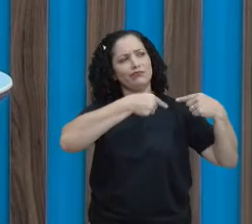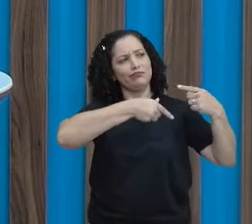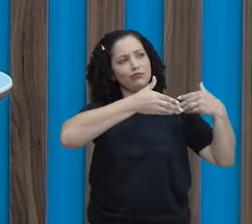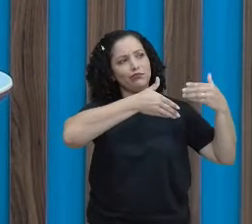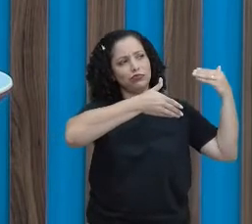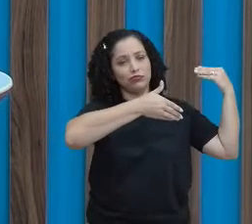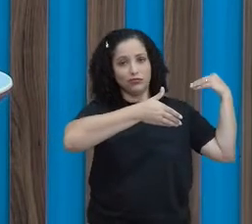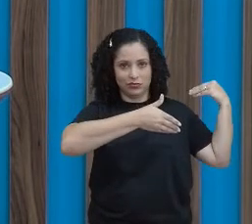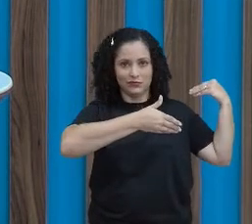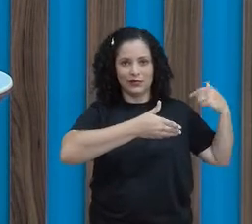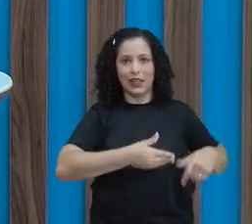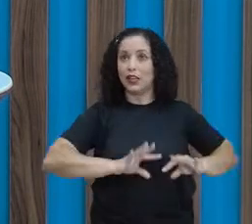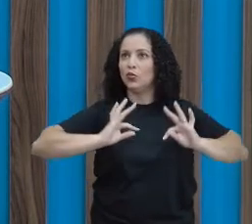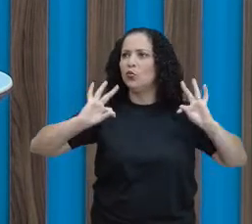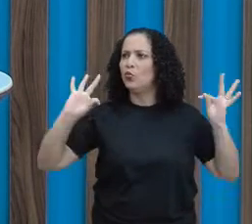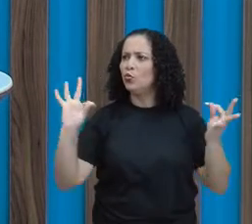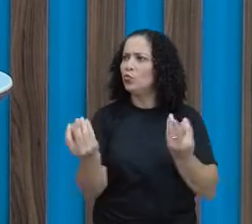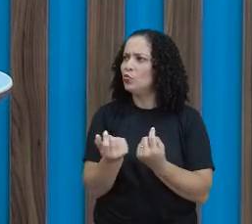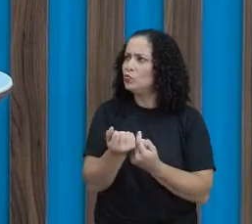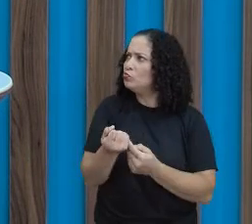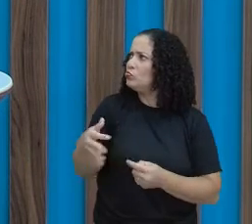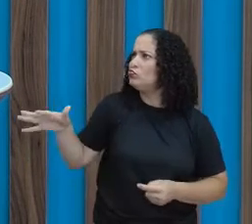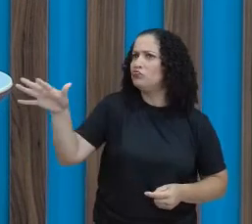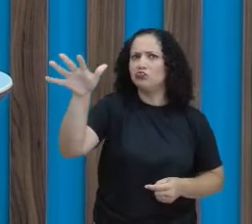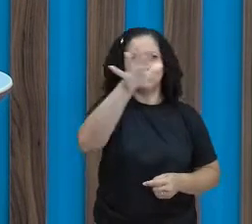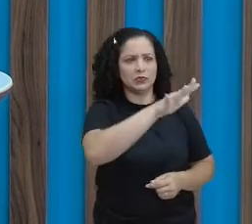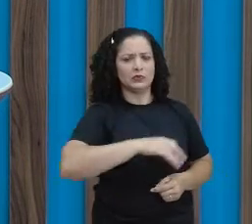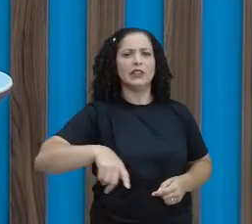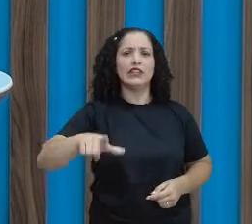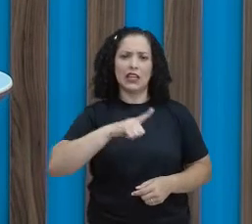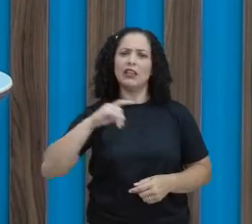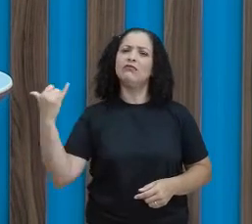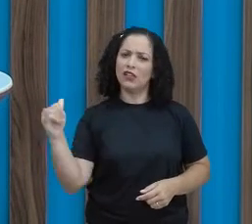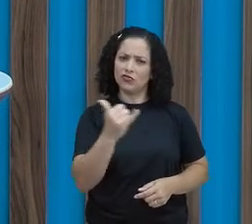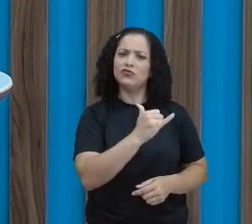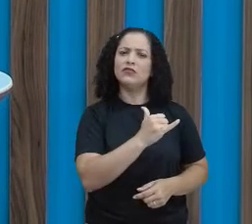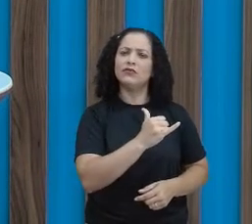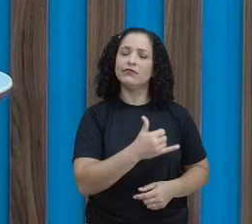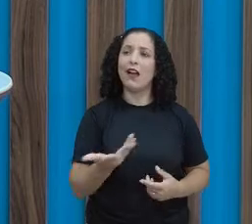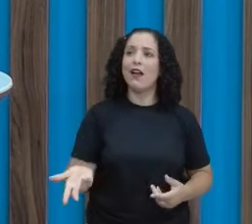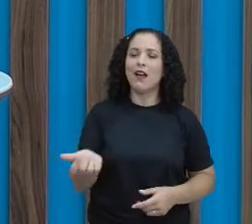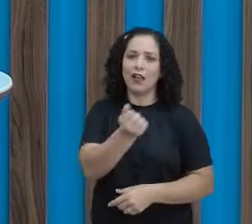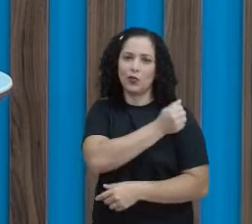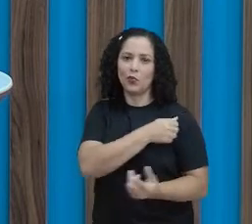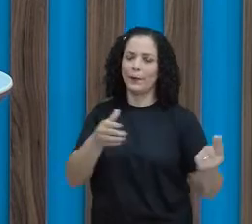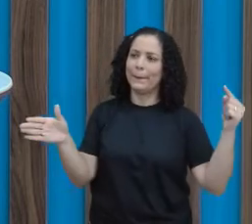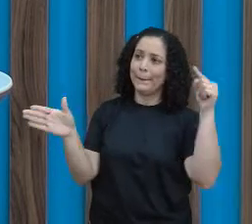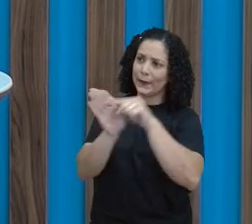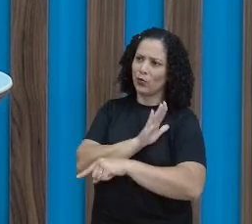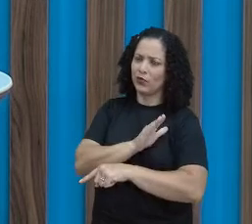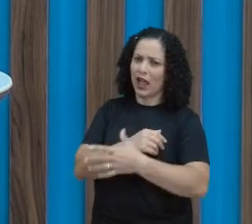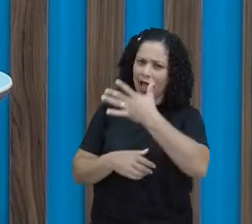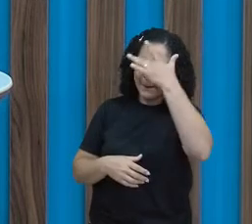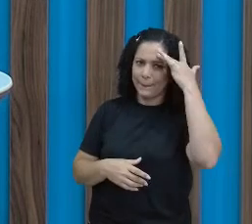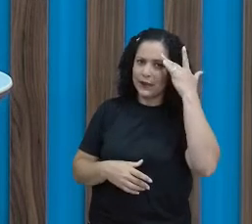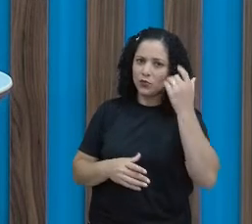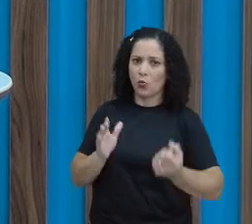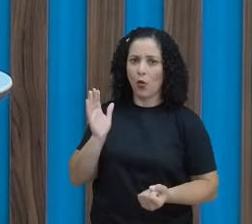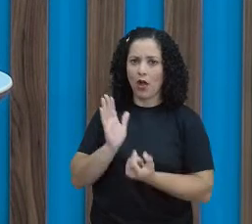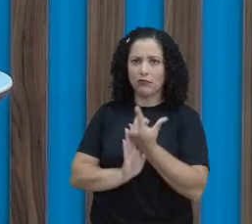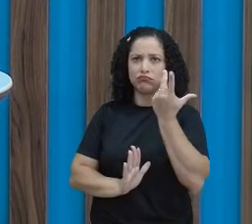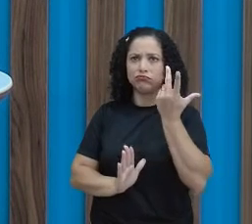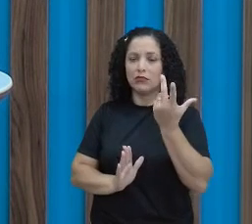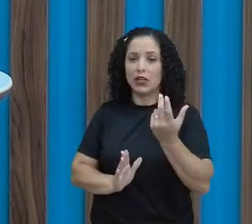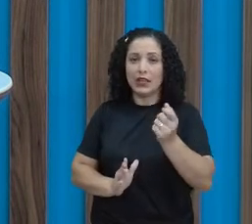está presente em tudo, pessoal. Então, alguns alunos, às vezes, nos perguntam assim, foi o homem que inventou a energia? Não,